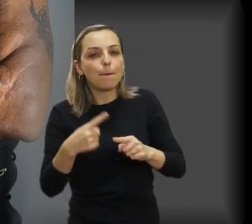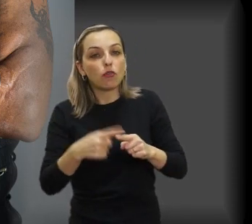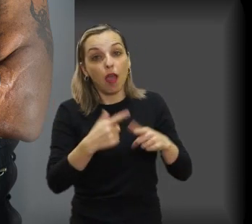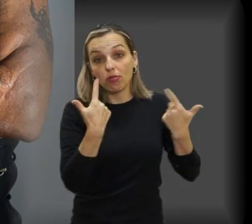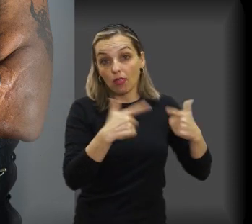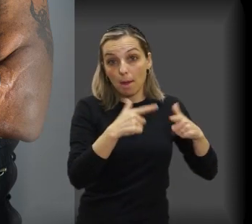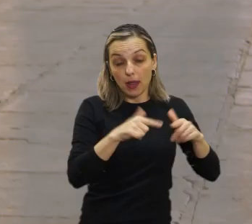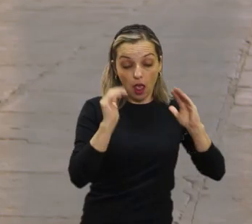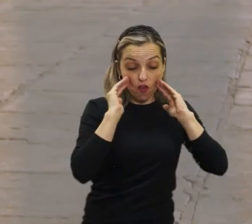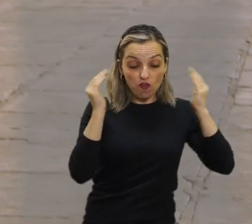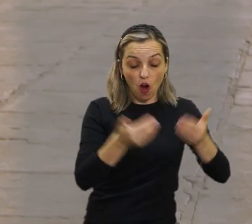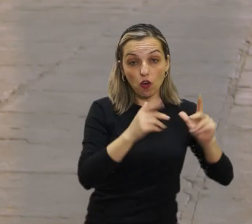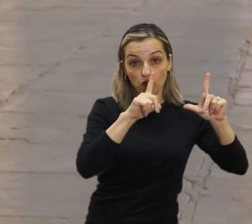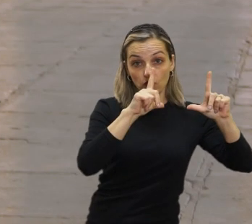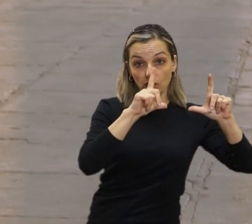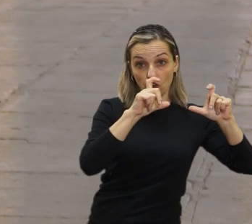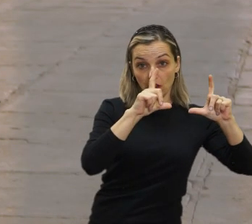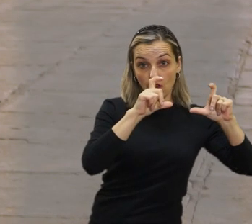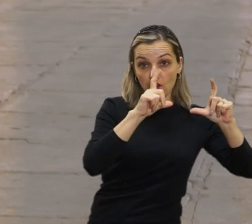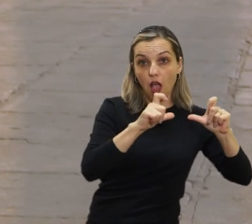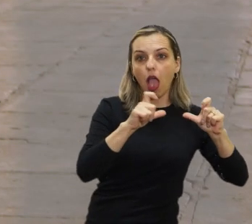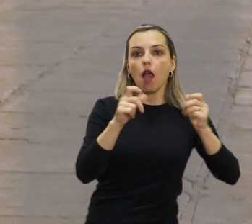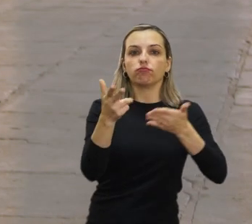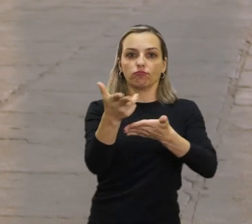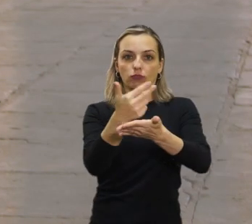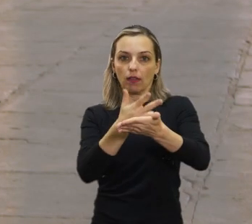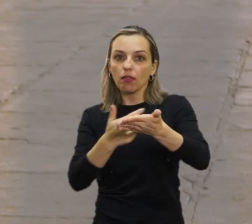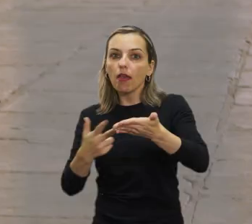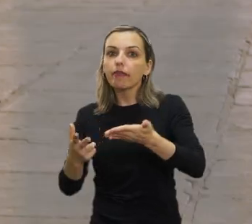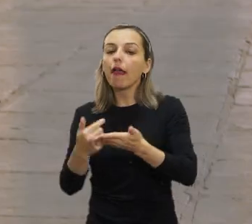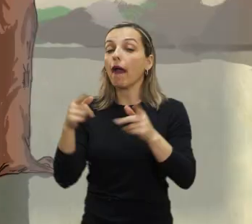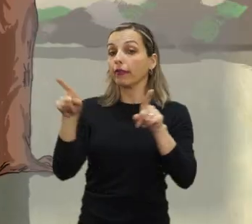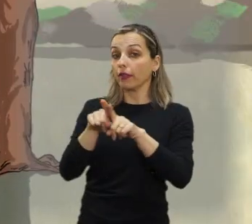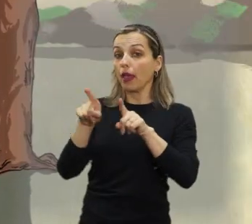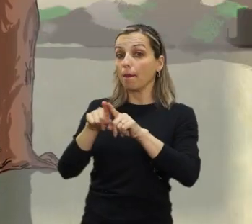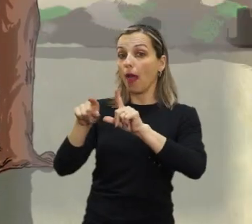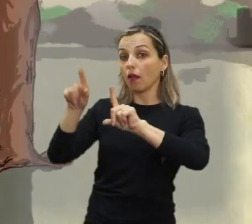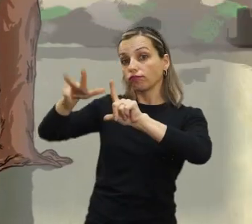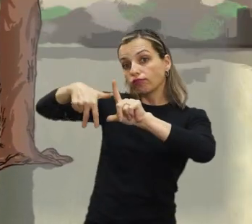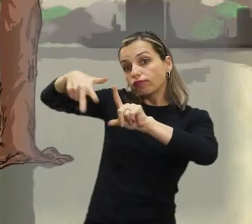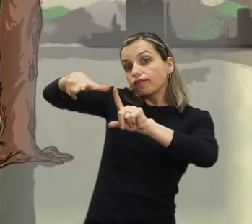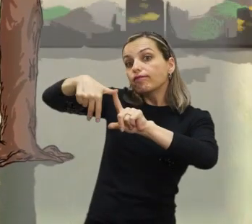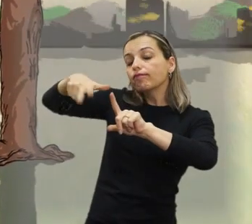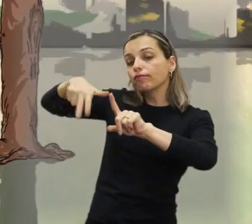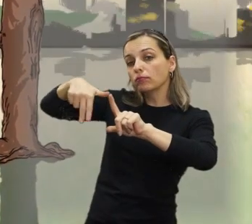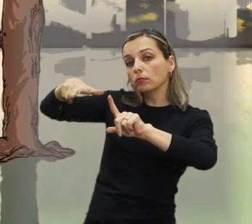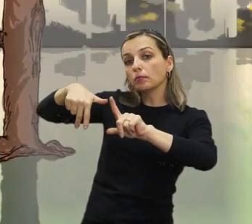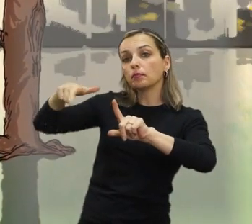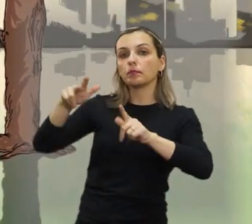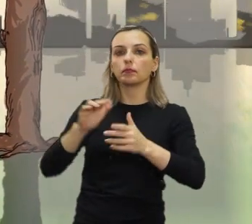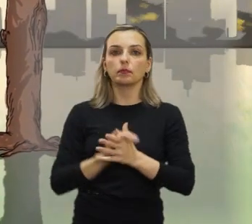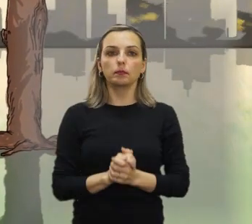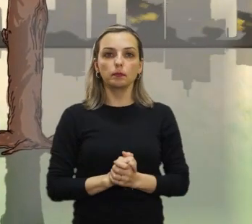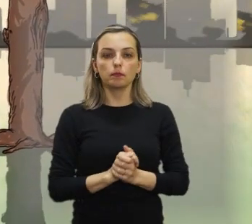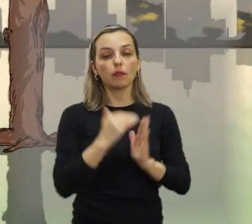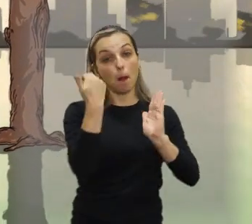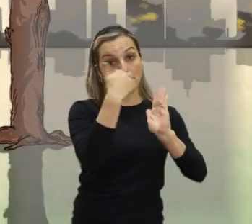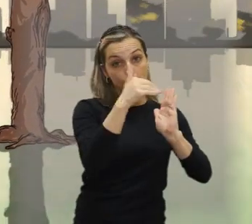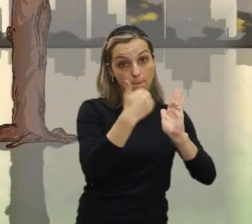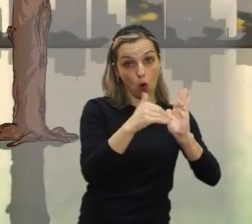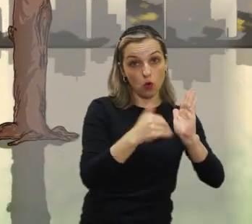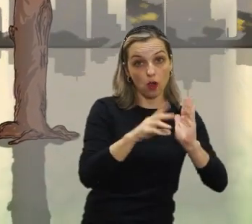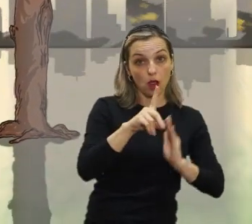fotógrafo, continuo sendo fotógrafo. Agora tem surgido muitos trabalhos como ilustrador e trabalhos não só como ilustrador, mas